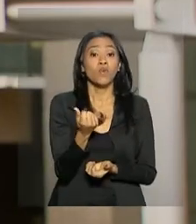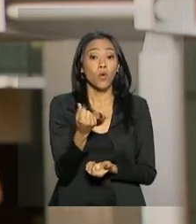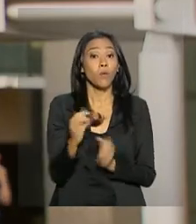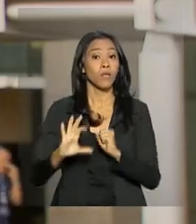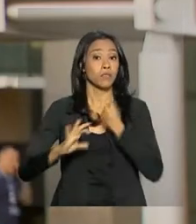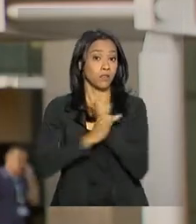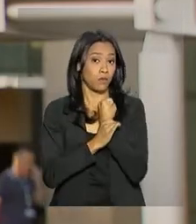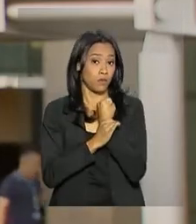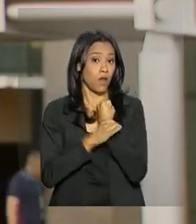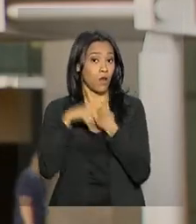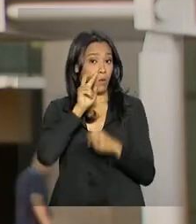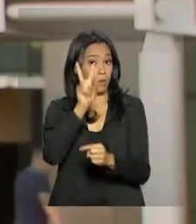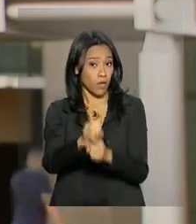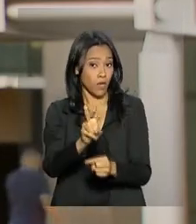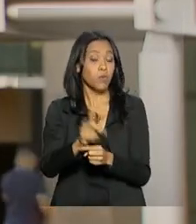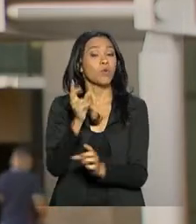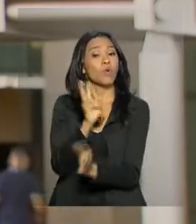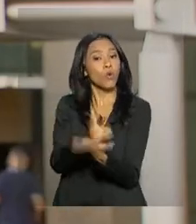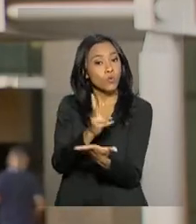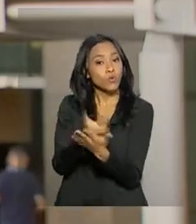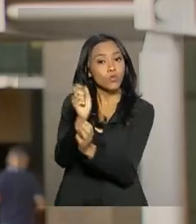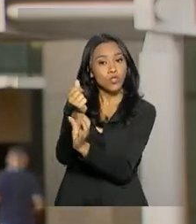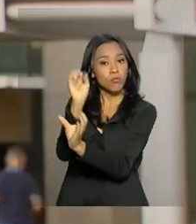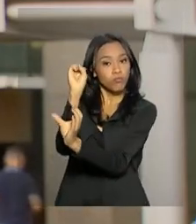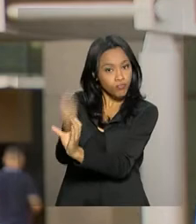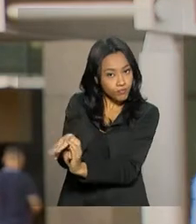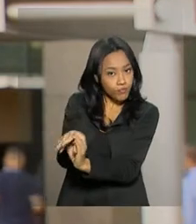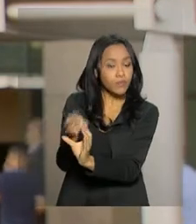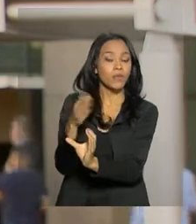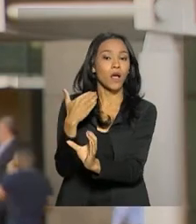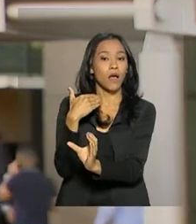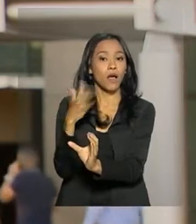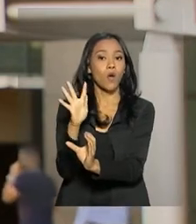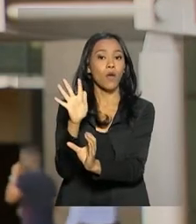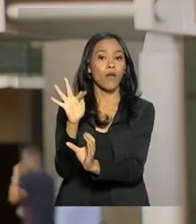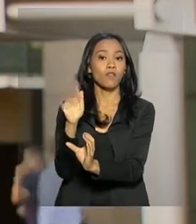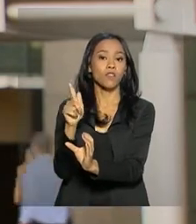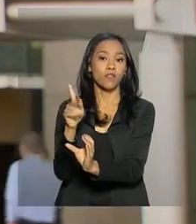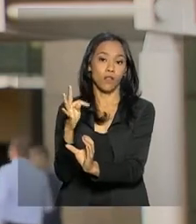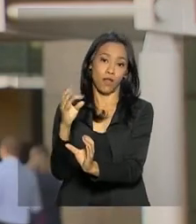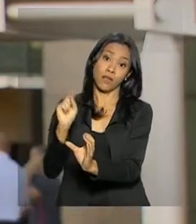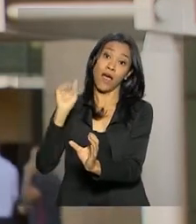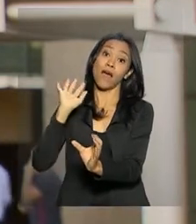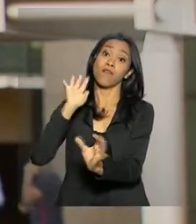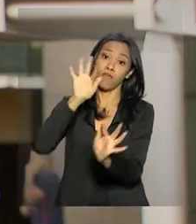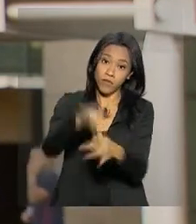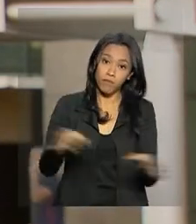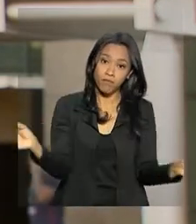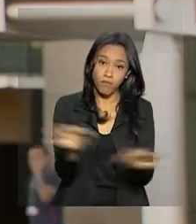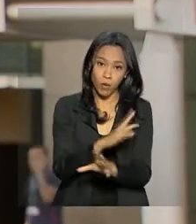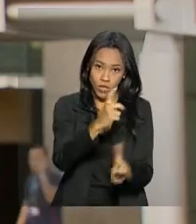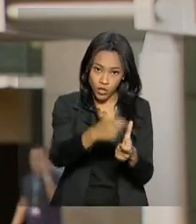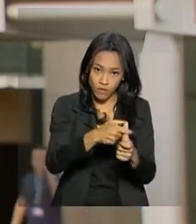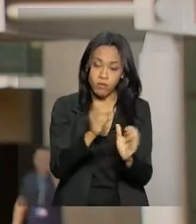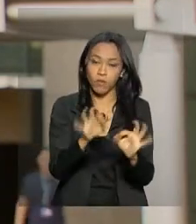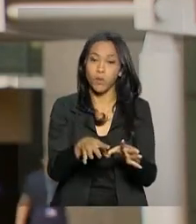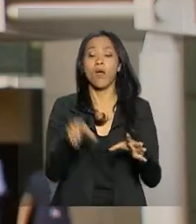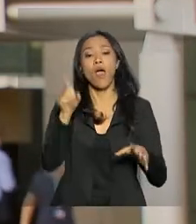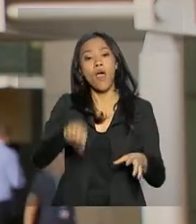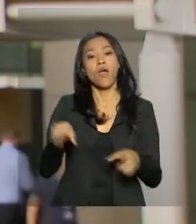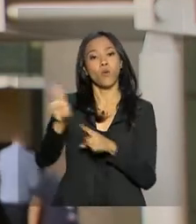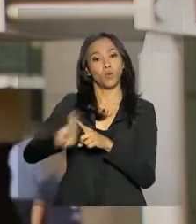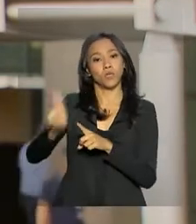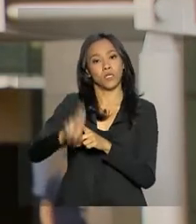empréstimo continua na conta do fgts do trabalhador até que ele quite a dívida e só será usado em caso de